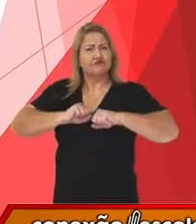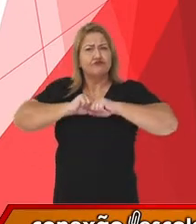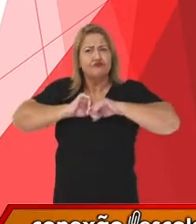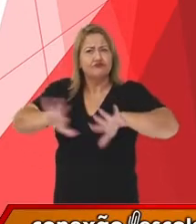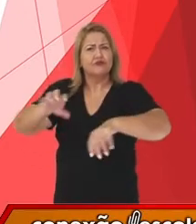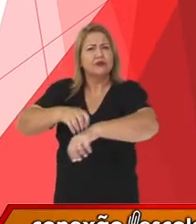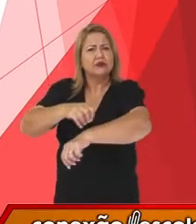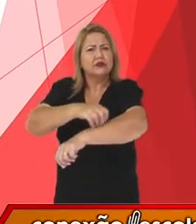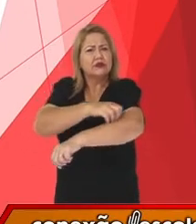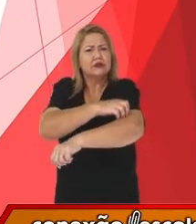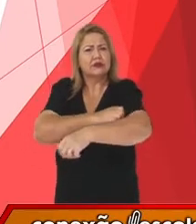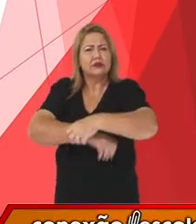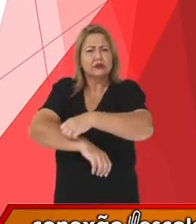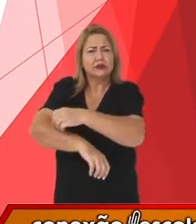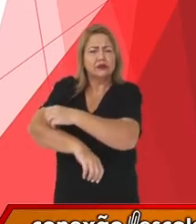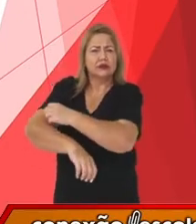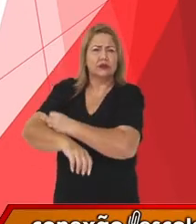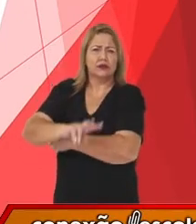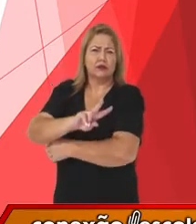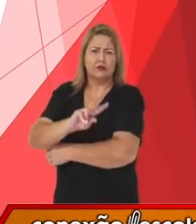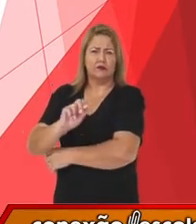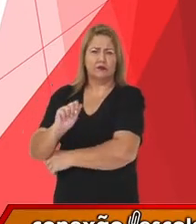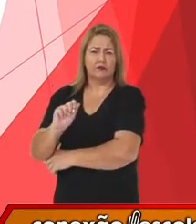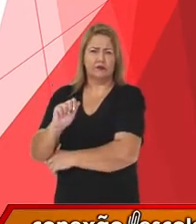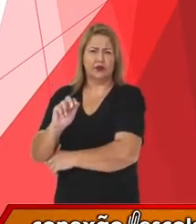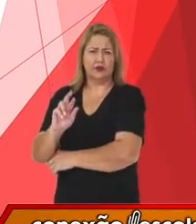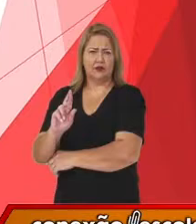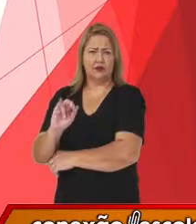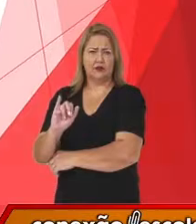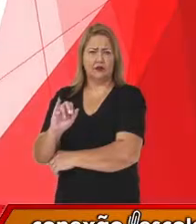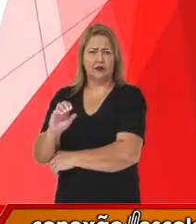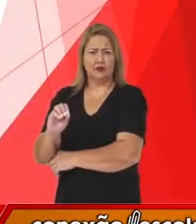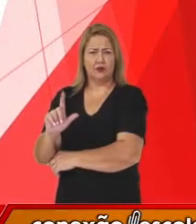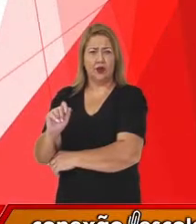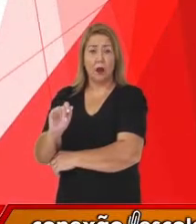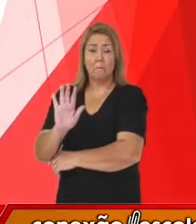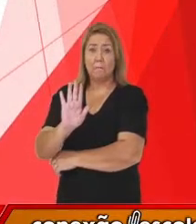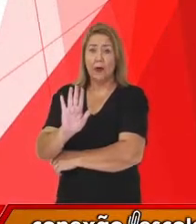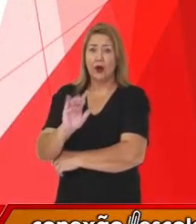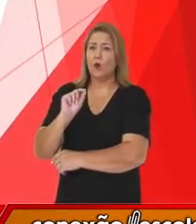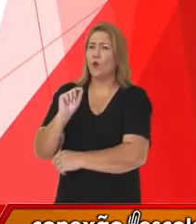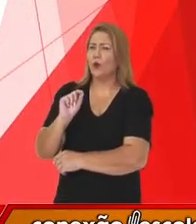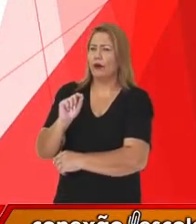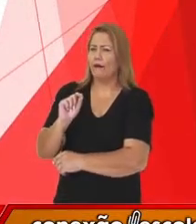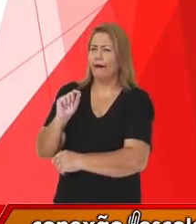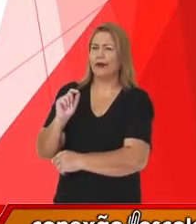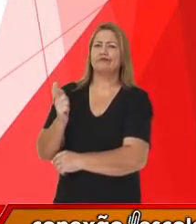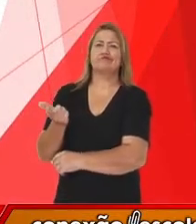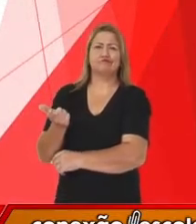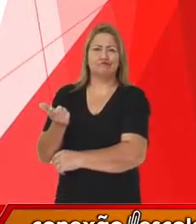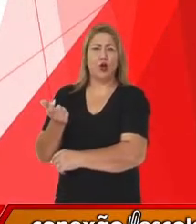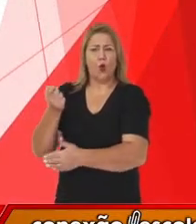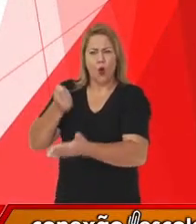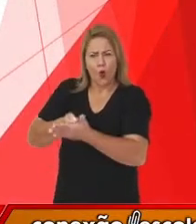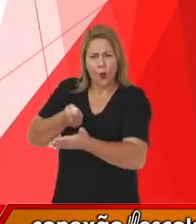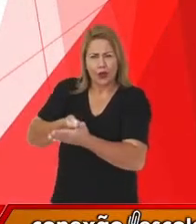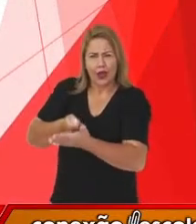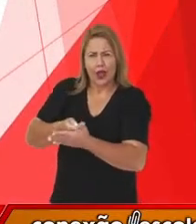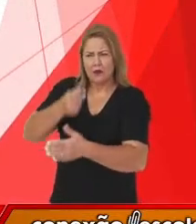país. O que acontece é que, por causa dessa obrigatoriedade, muitas pessoas